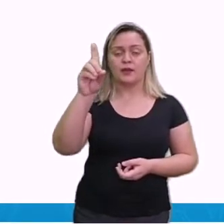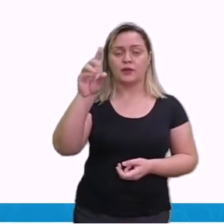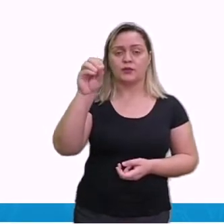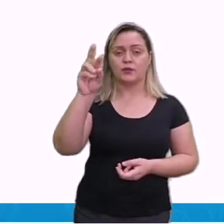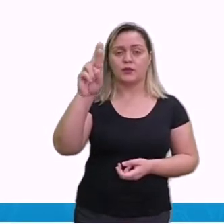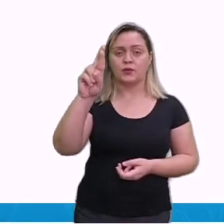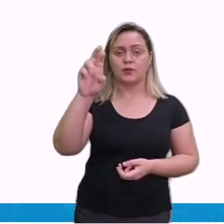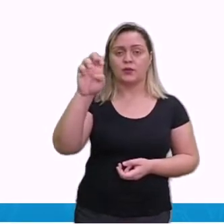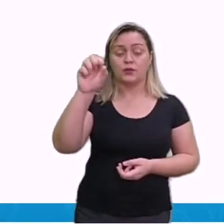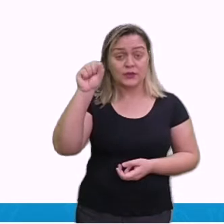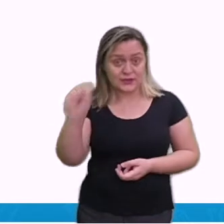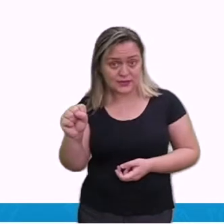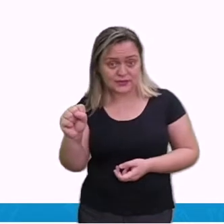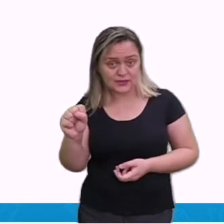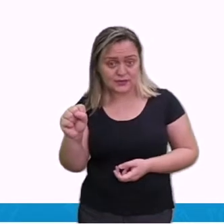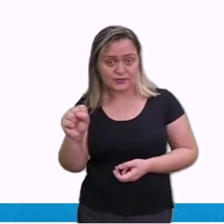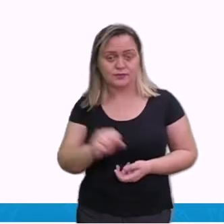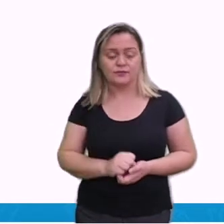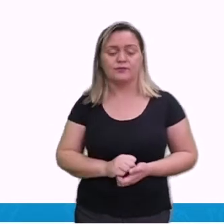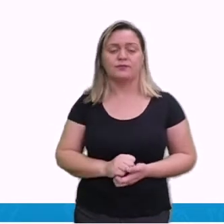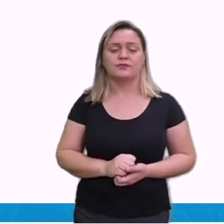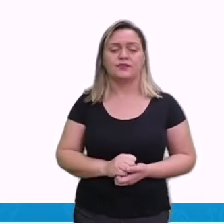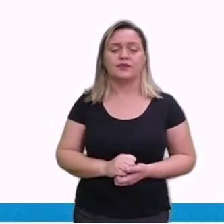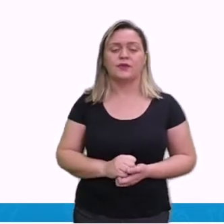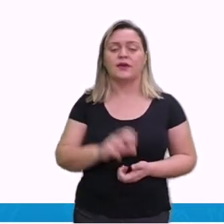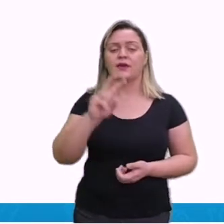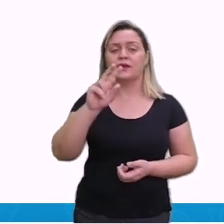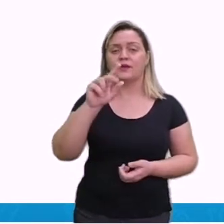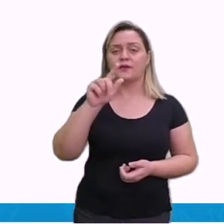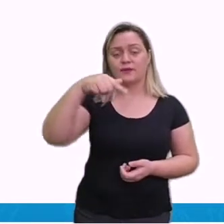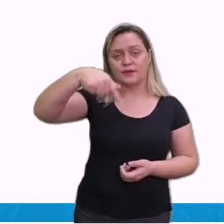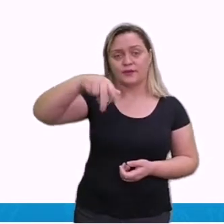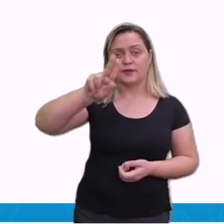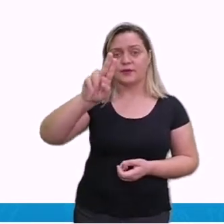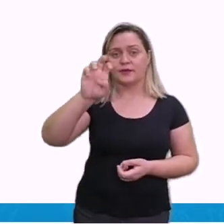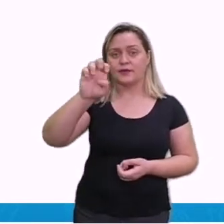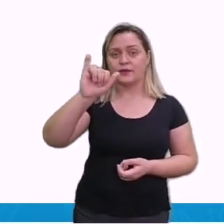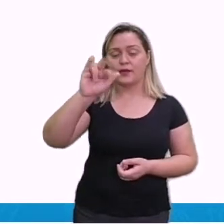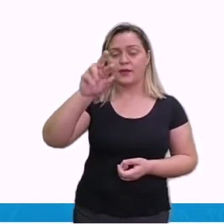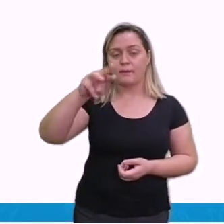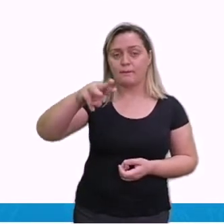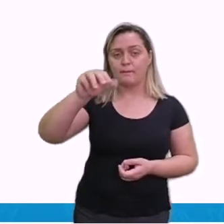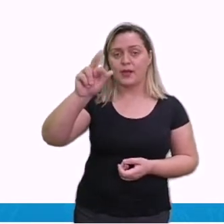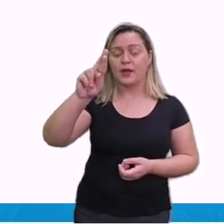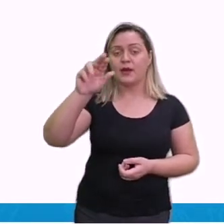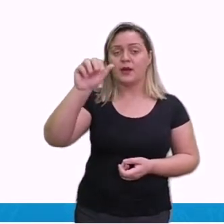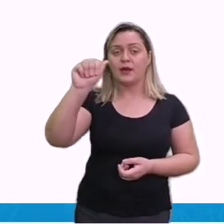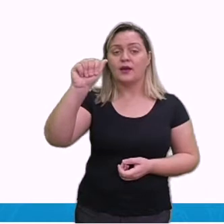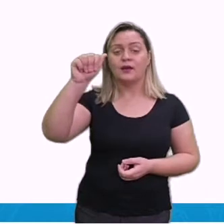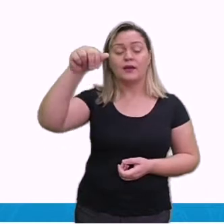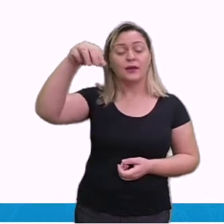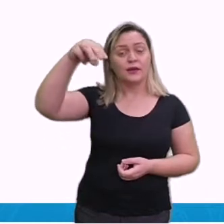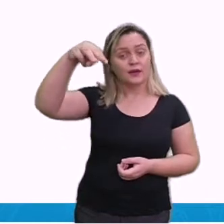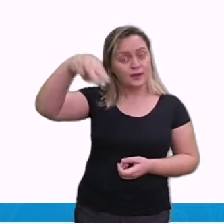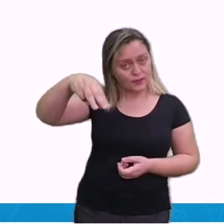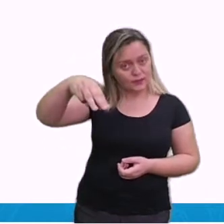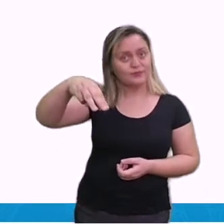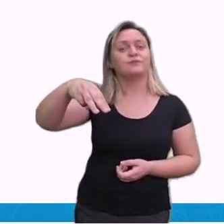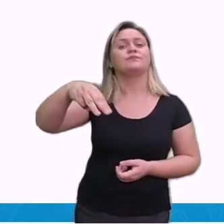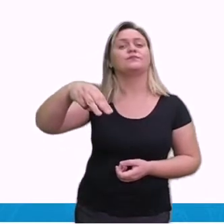o plural. Dessa forma, a gente acaba cometendo alguns erros. Então, é importante praticar para que a